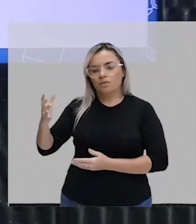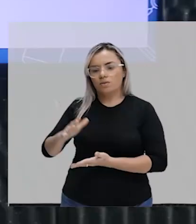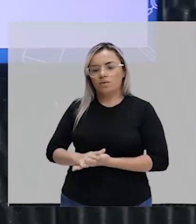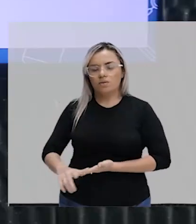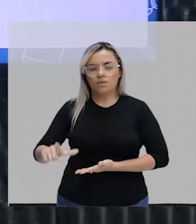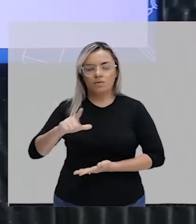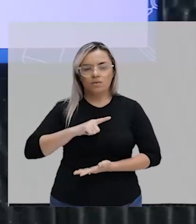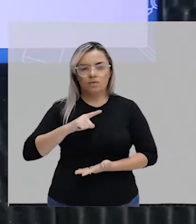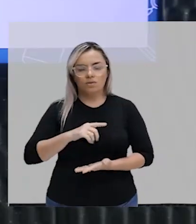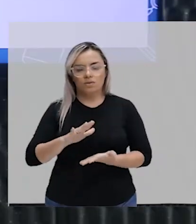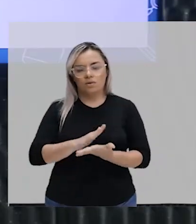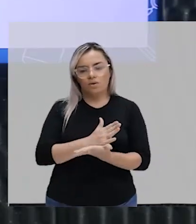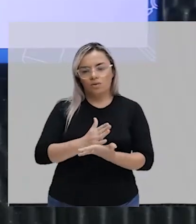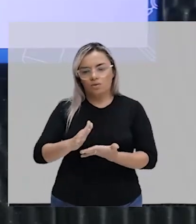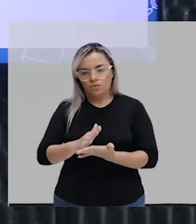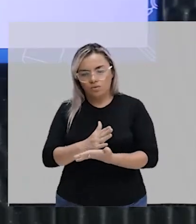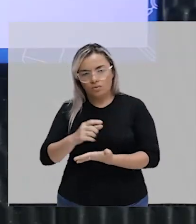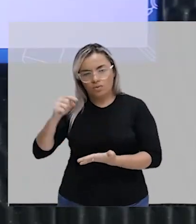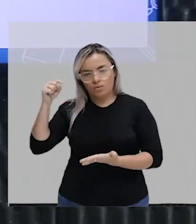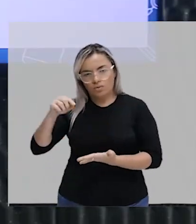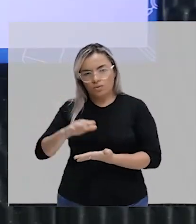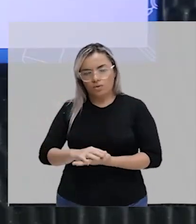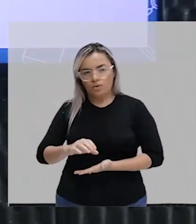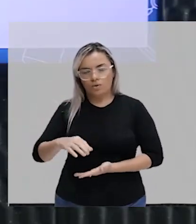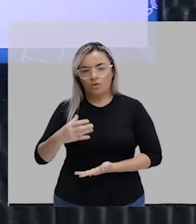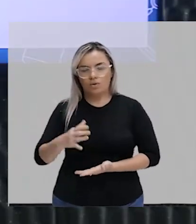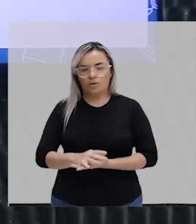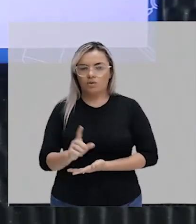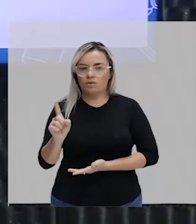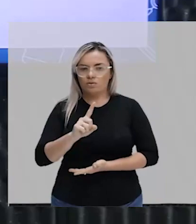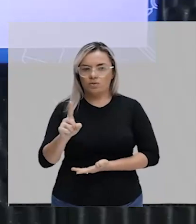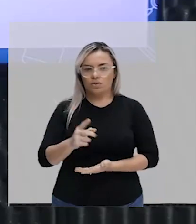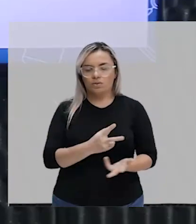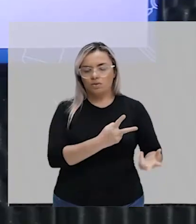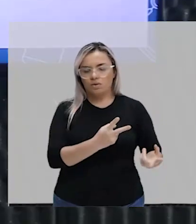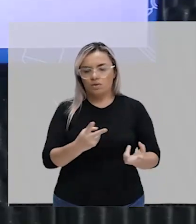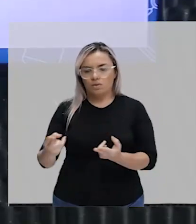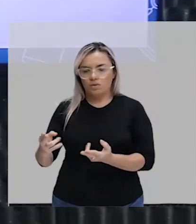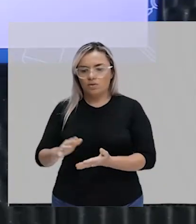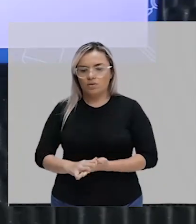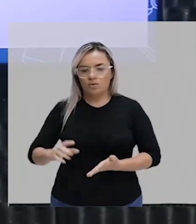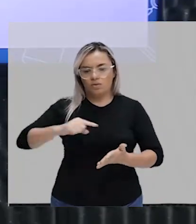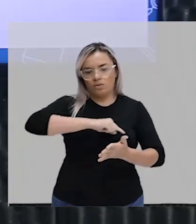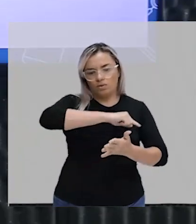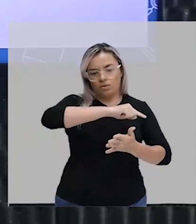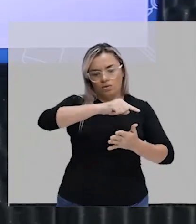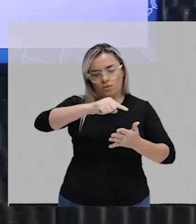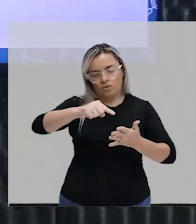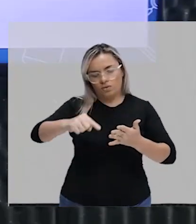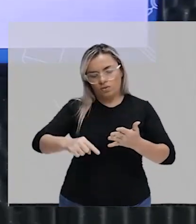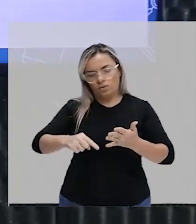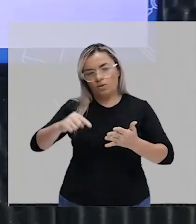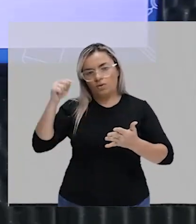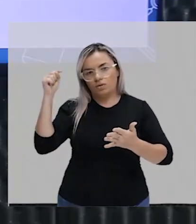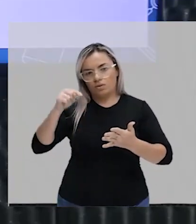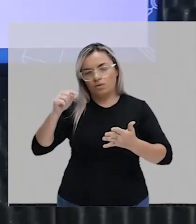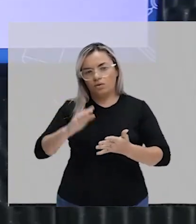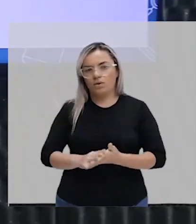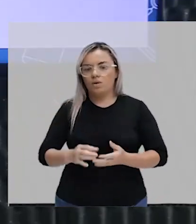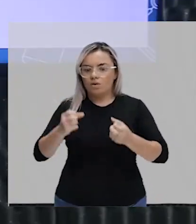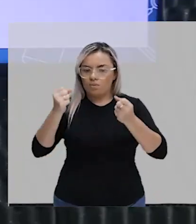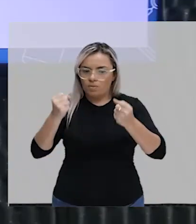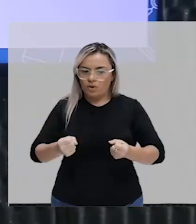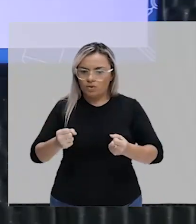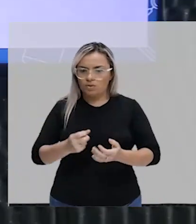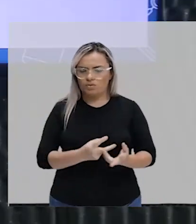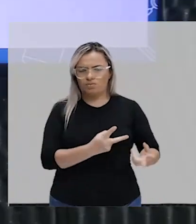Tem casos que, mesmo eles não sendo iguais, os elementos vão poder, né, ser